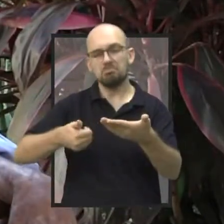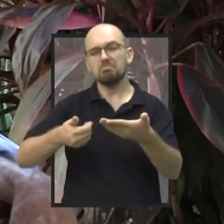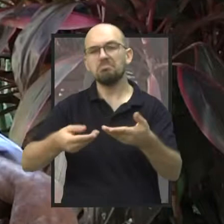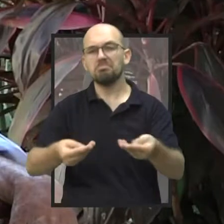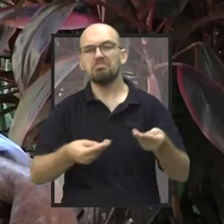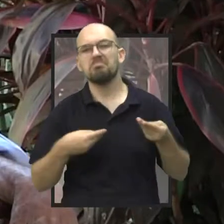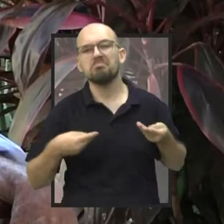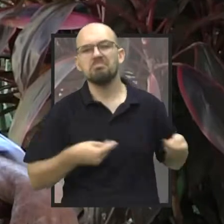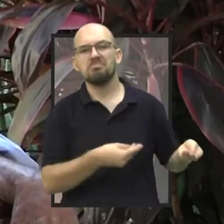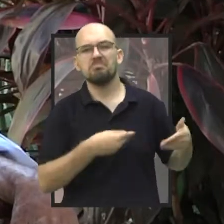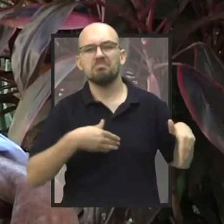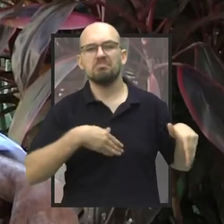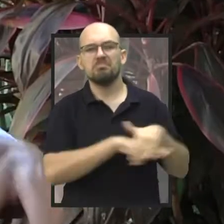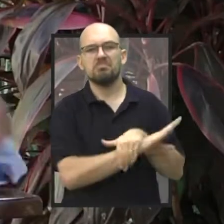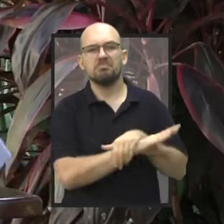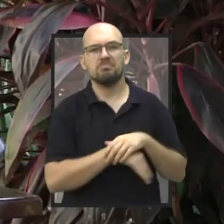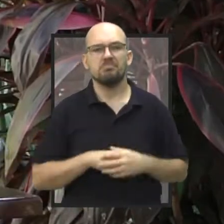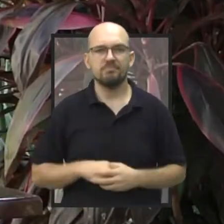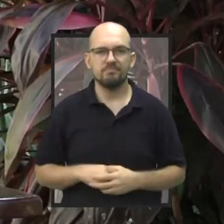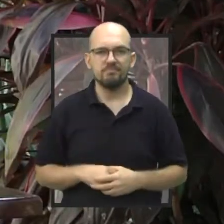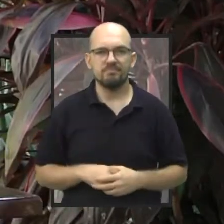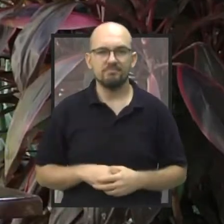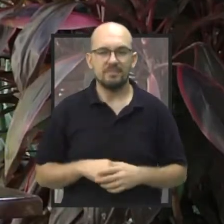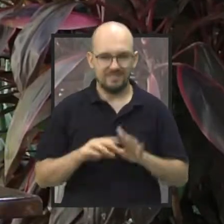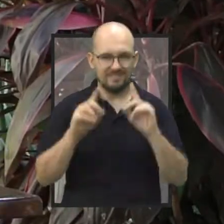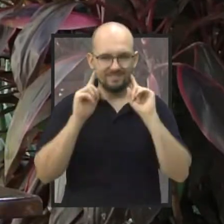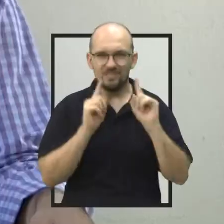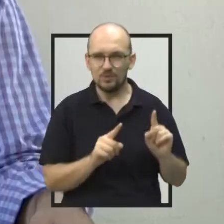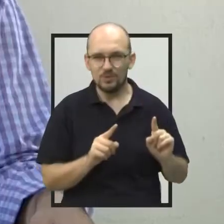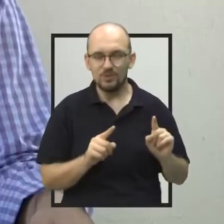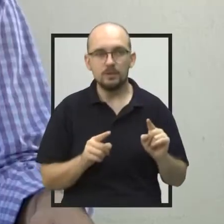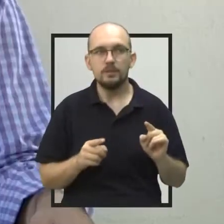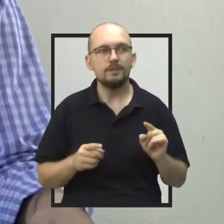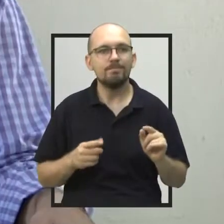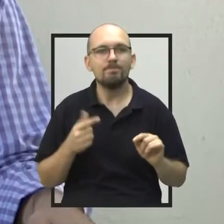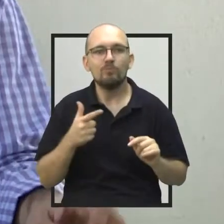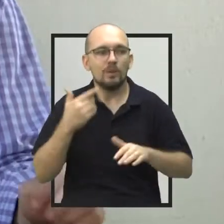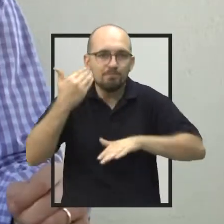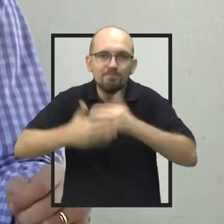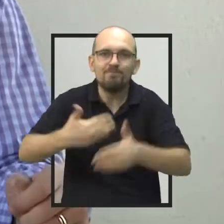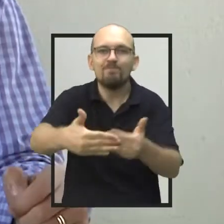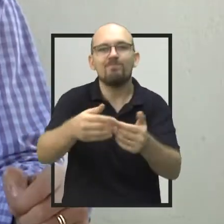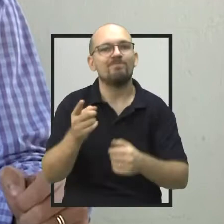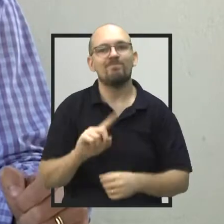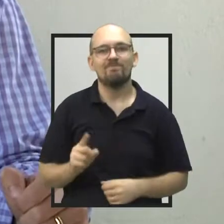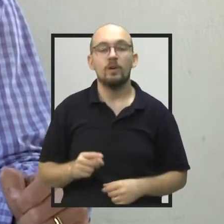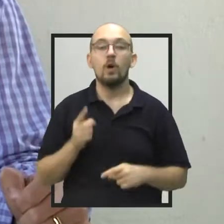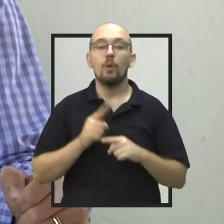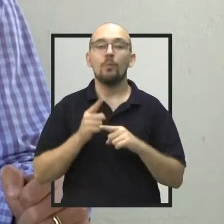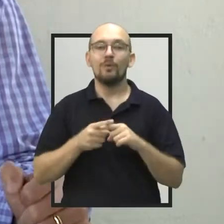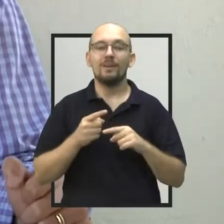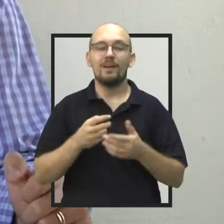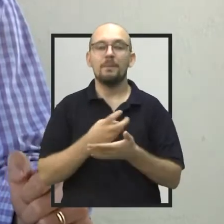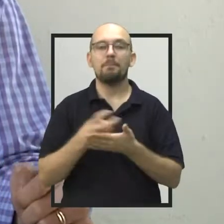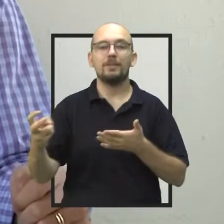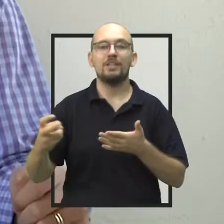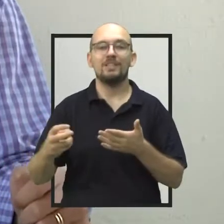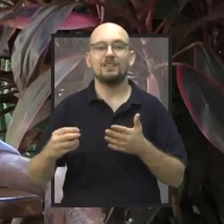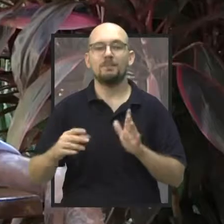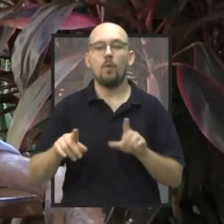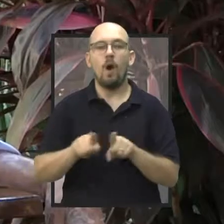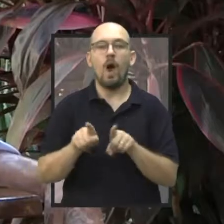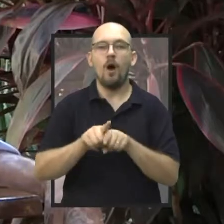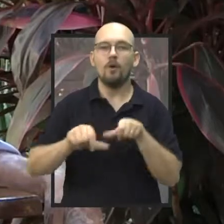arquivo. Então, veja bem, é uma dificuldade muito grande aí. Eu queria abolir o impeachment e introduzir